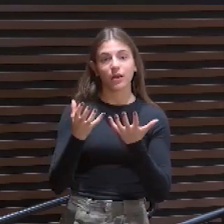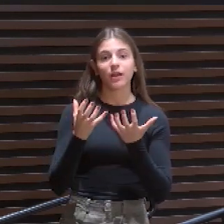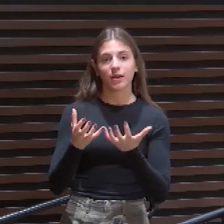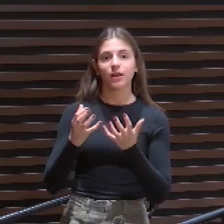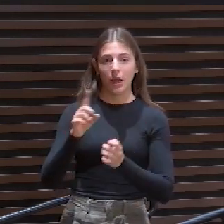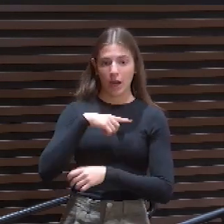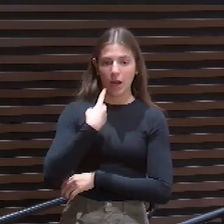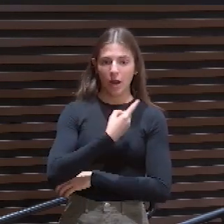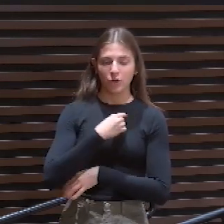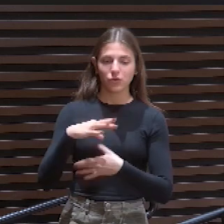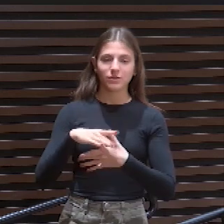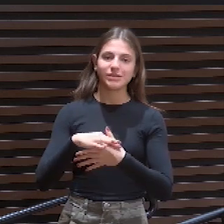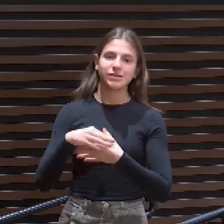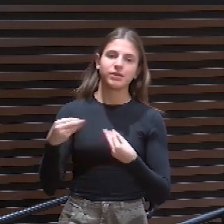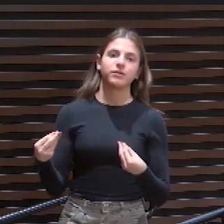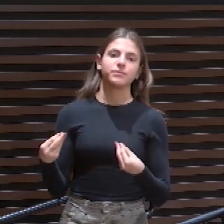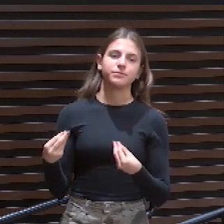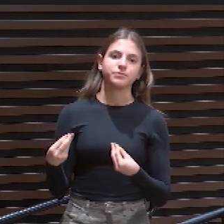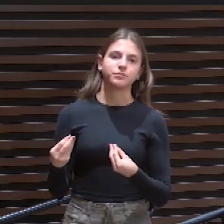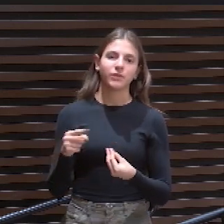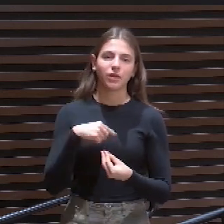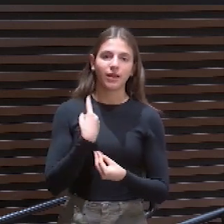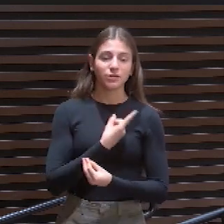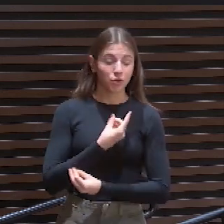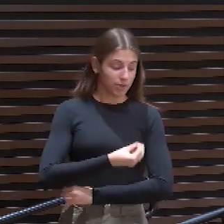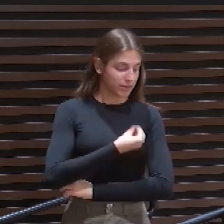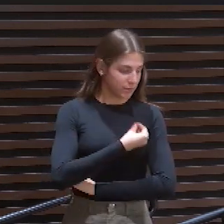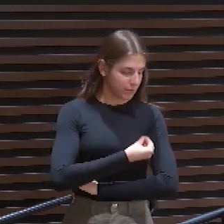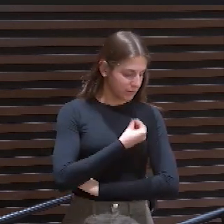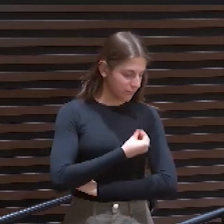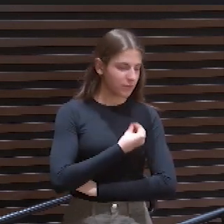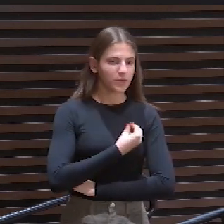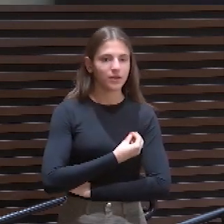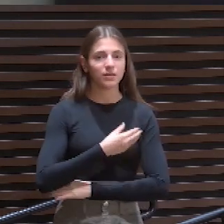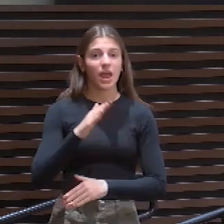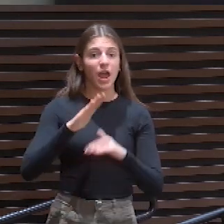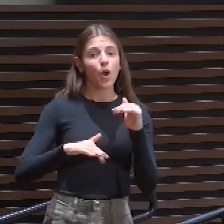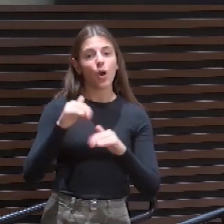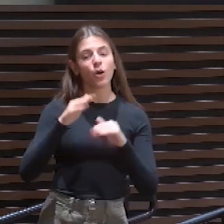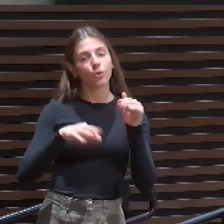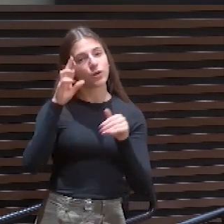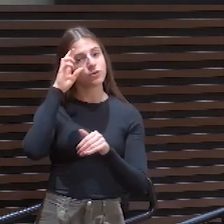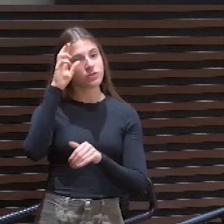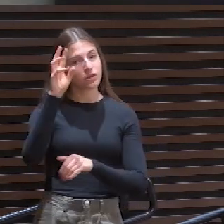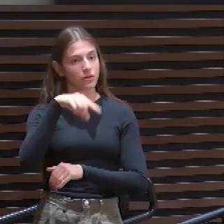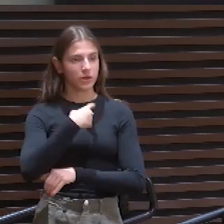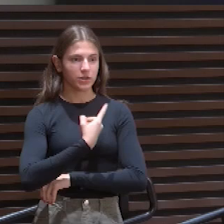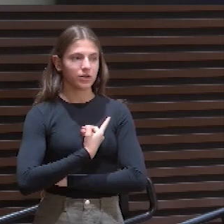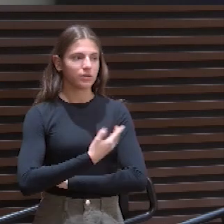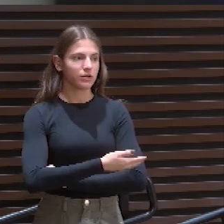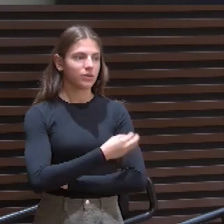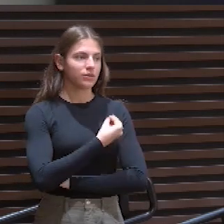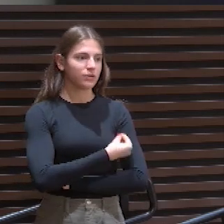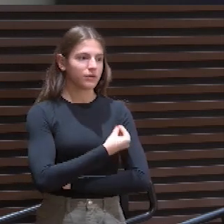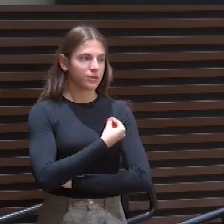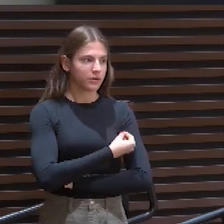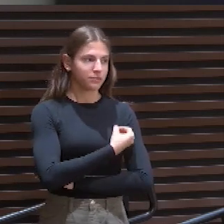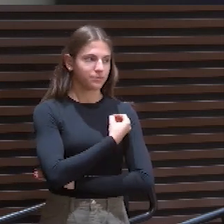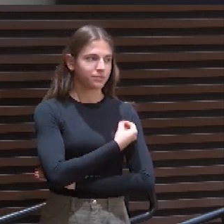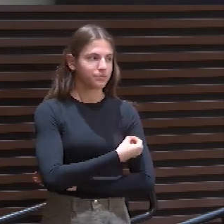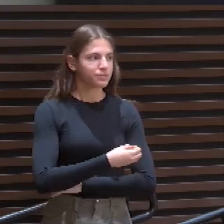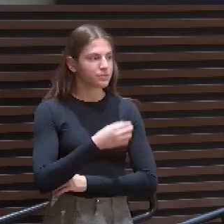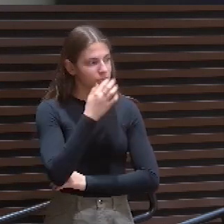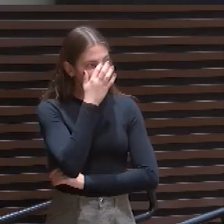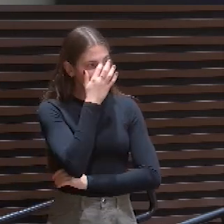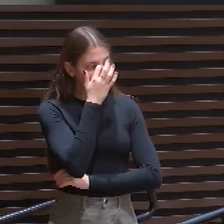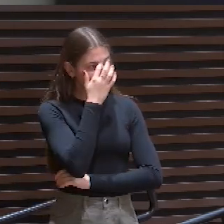com a nossa comunidade, com as nossas vidas. Isso é tratamento do Senhor sobre as nossas condutas. E